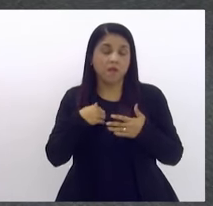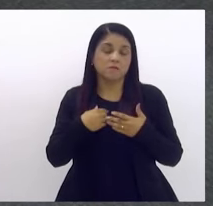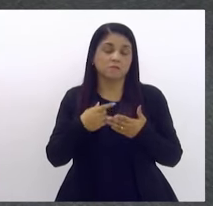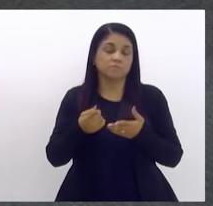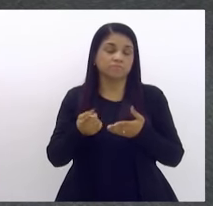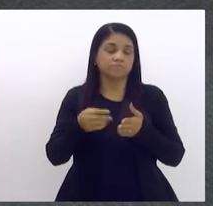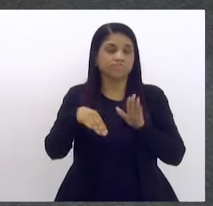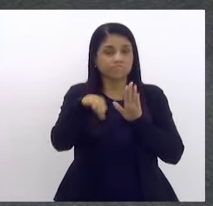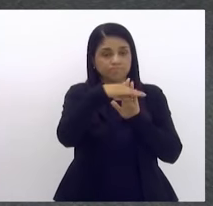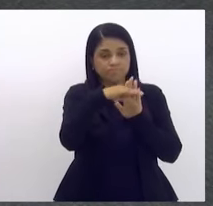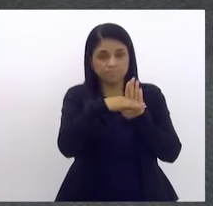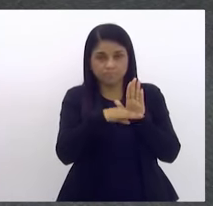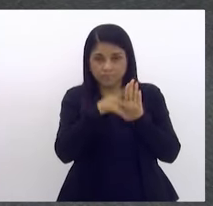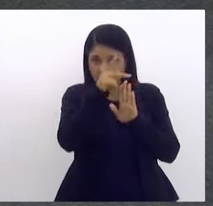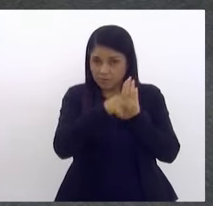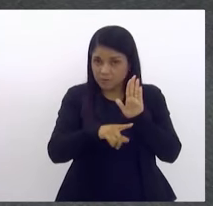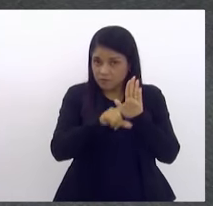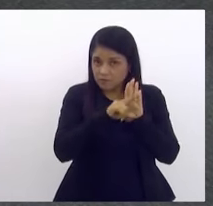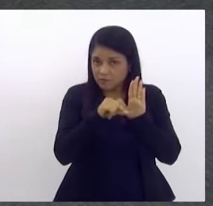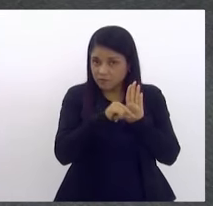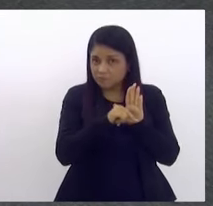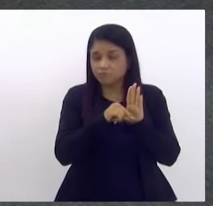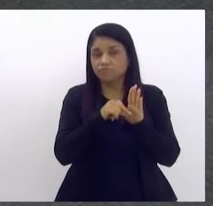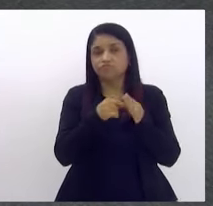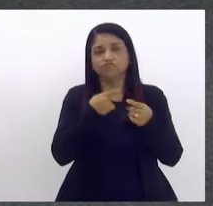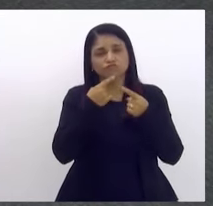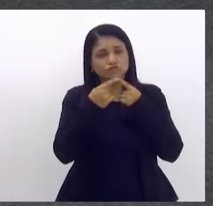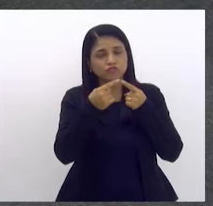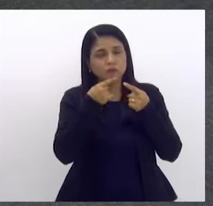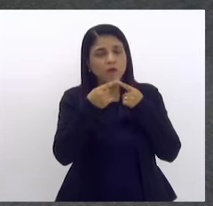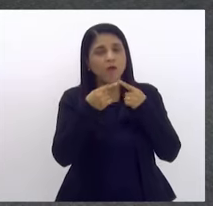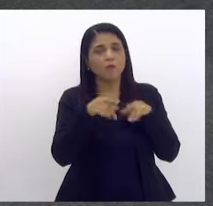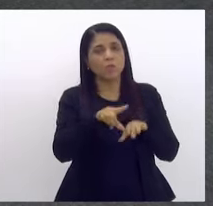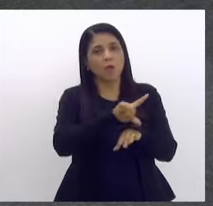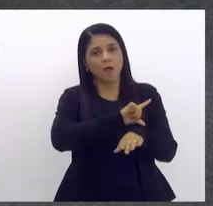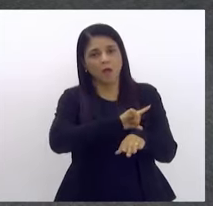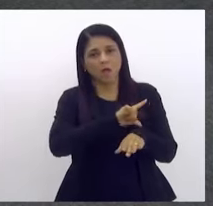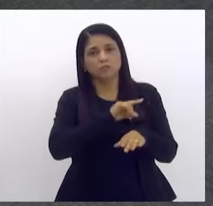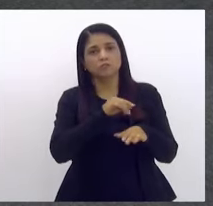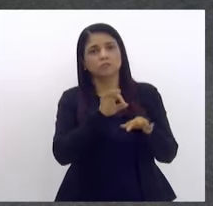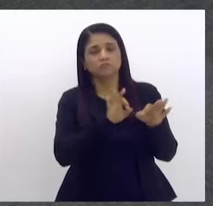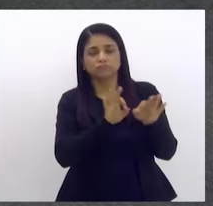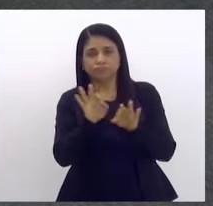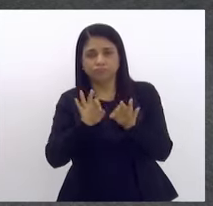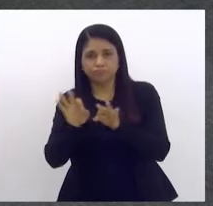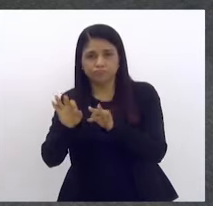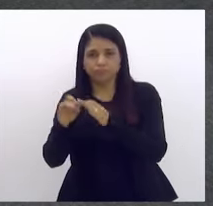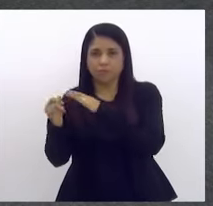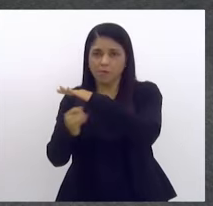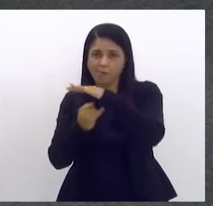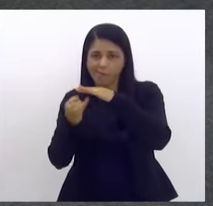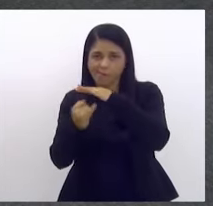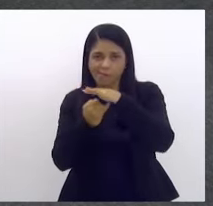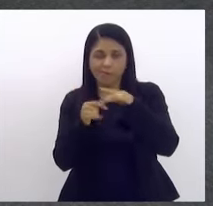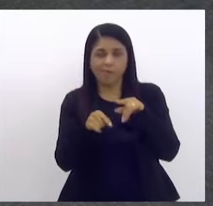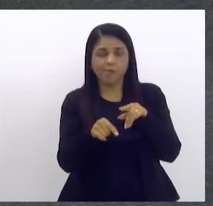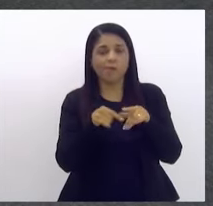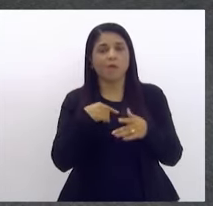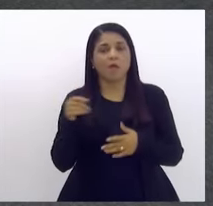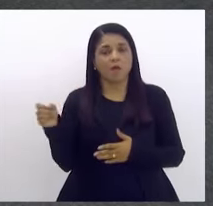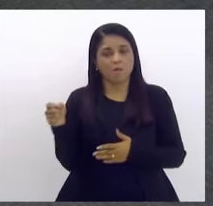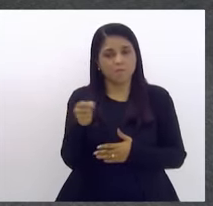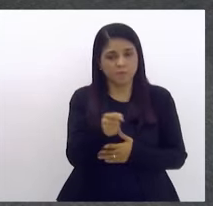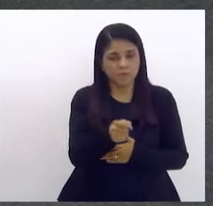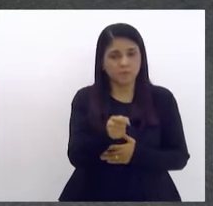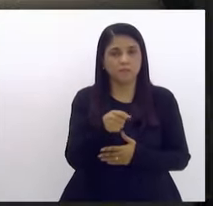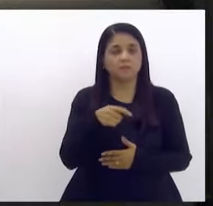que a gente possa, então, estabelecer um canal de diálogo com esses organismos de classe, com a presença do